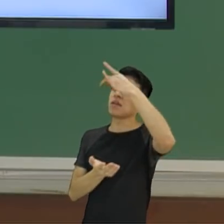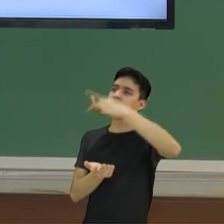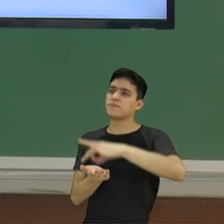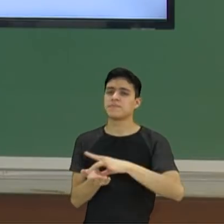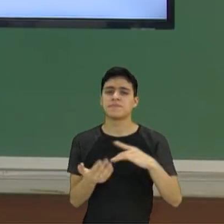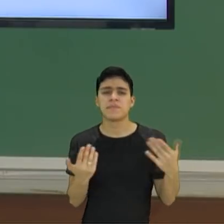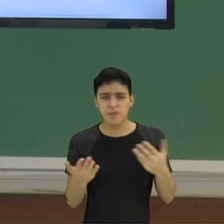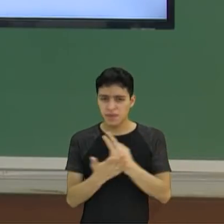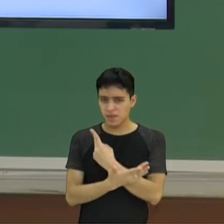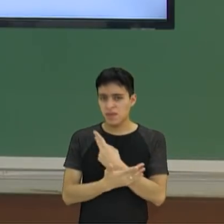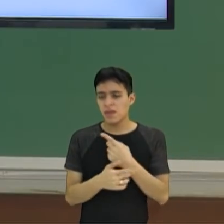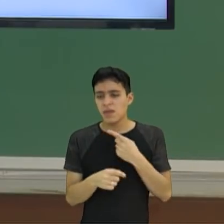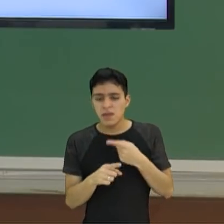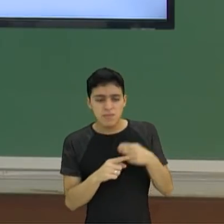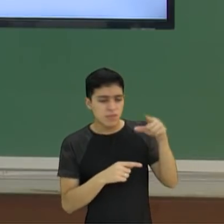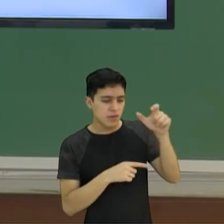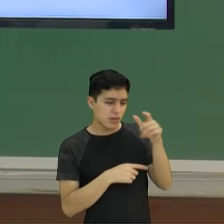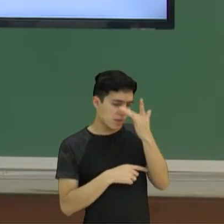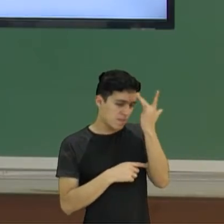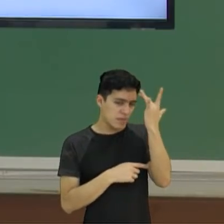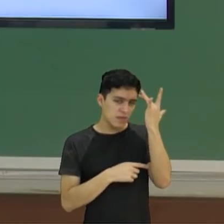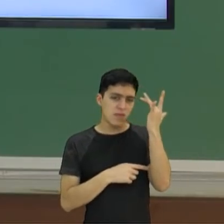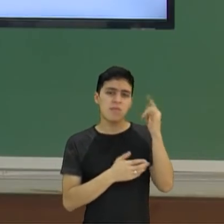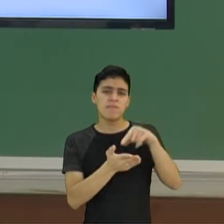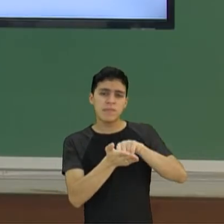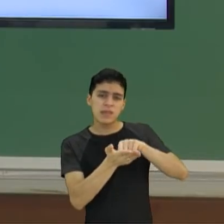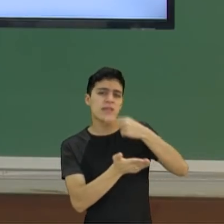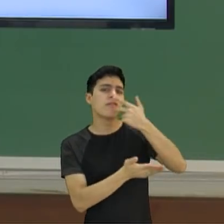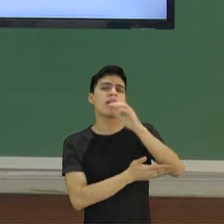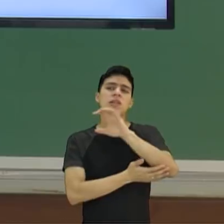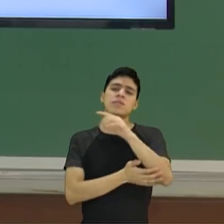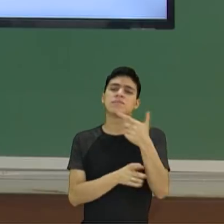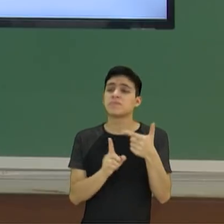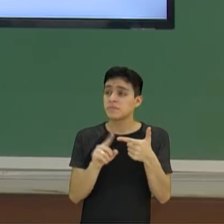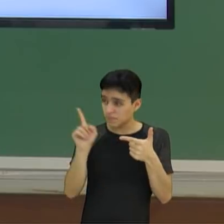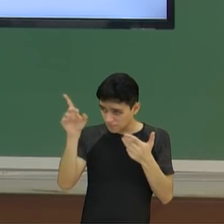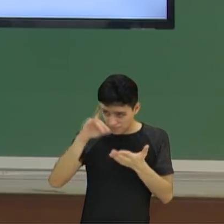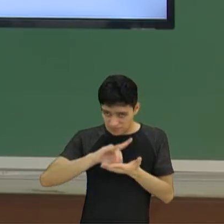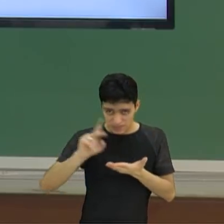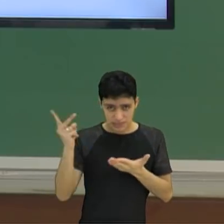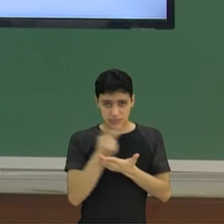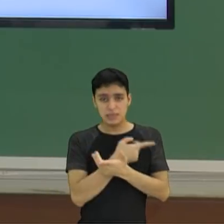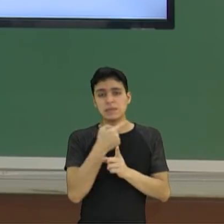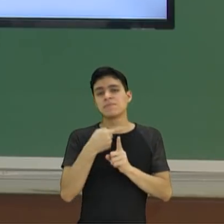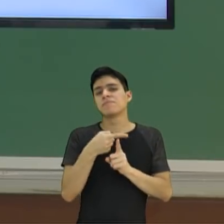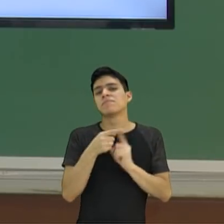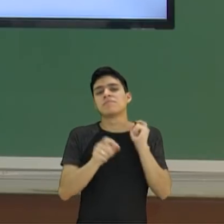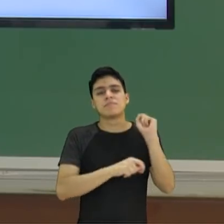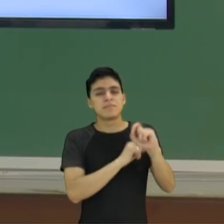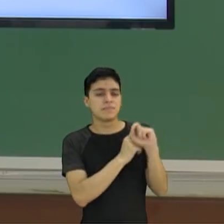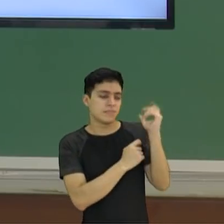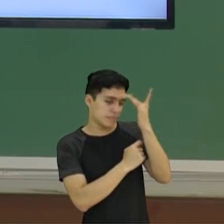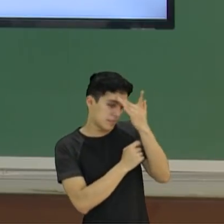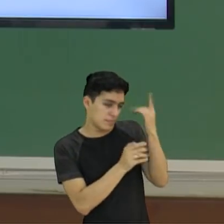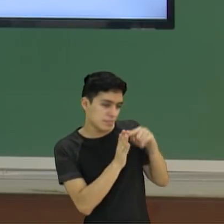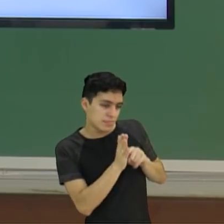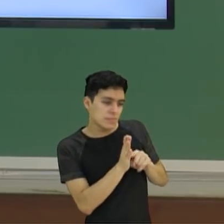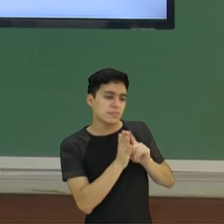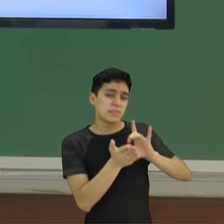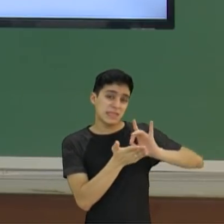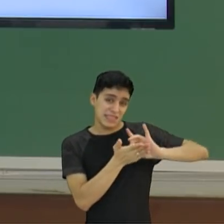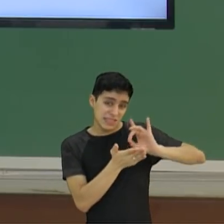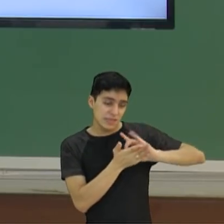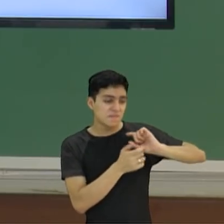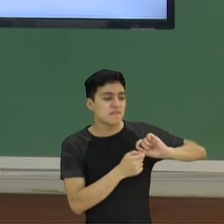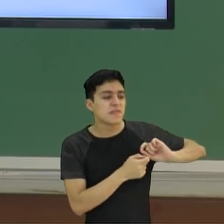realmente acontece porque tal teórico já falou isso. Isso aqui realmente acontece porque pesquisadores realmente